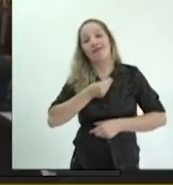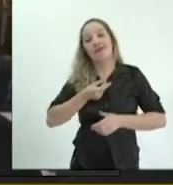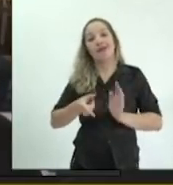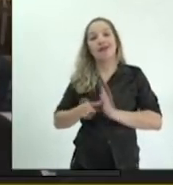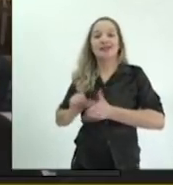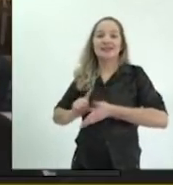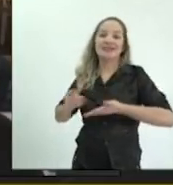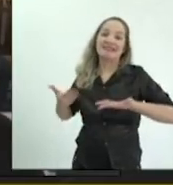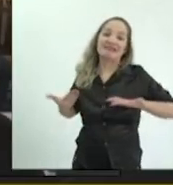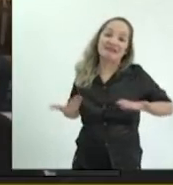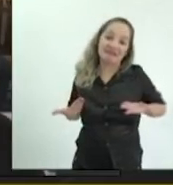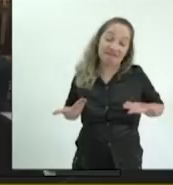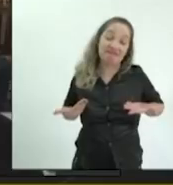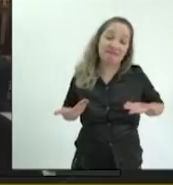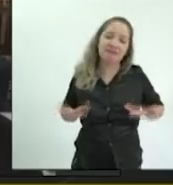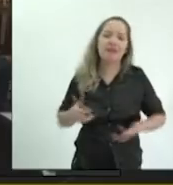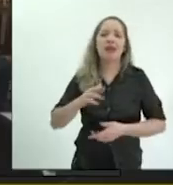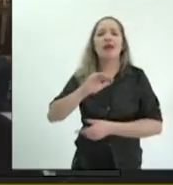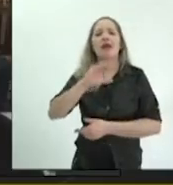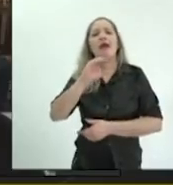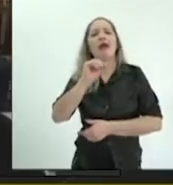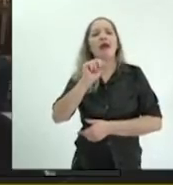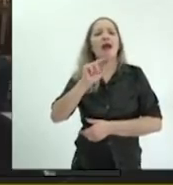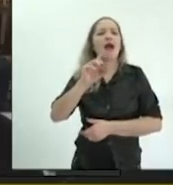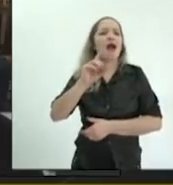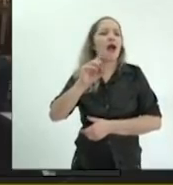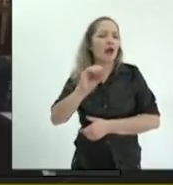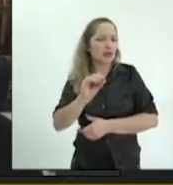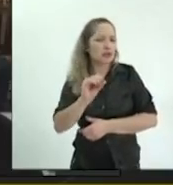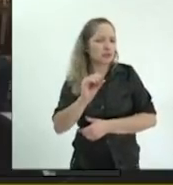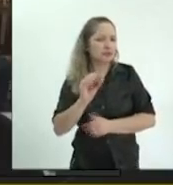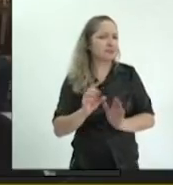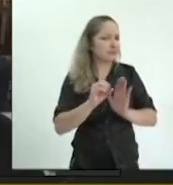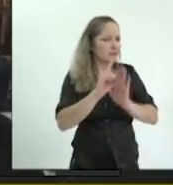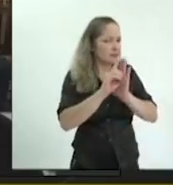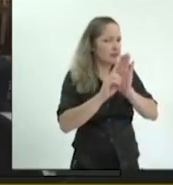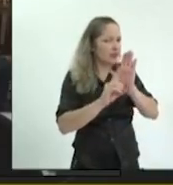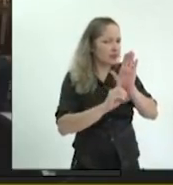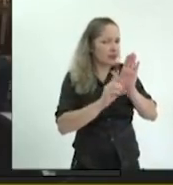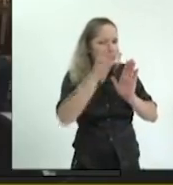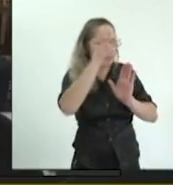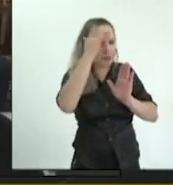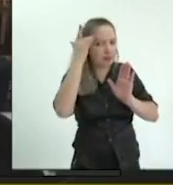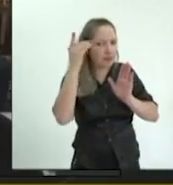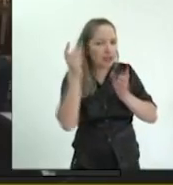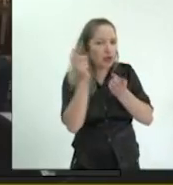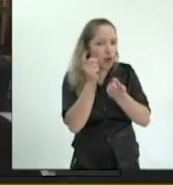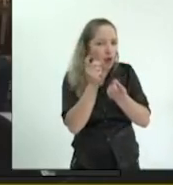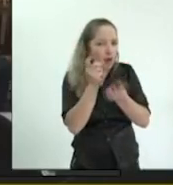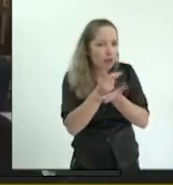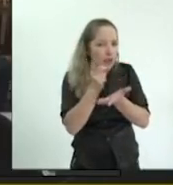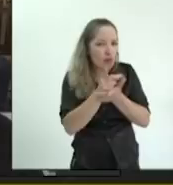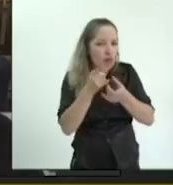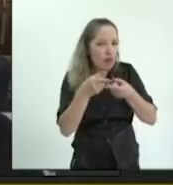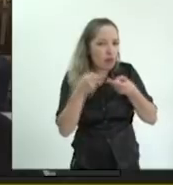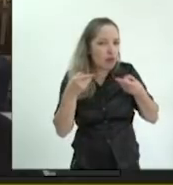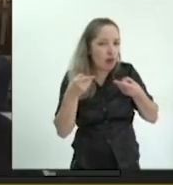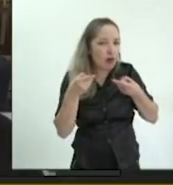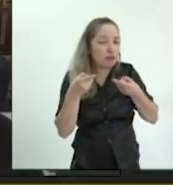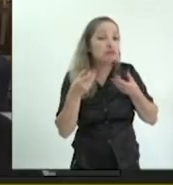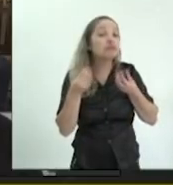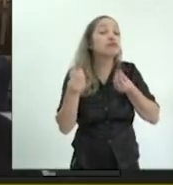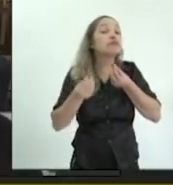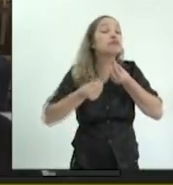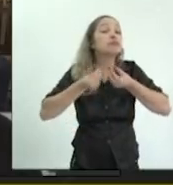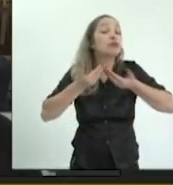Ricardo, como que fica a questão dos direitos dos consumidores? Que tipo de orientação que você está passando aí para a galera que está